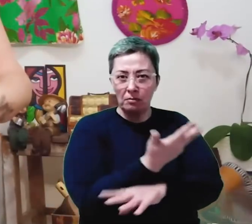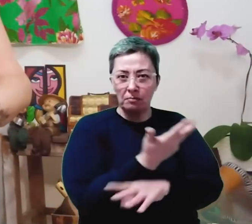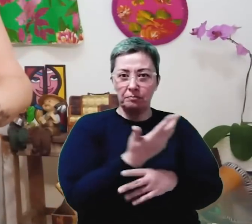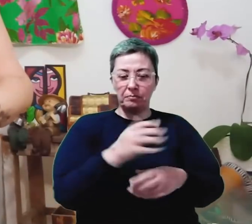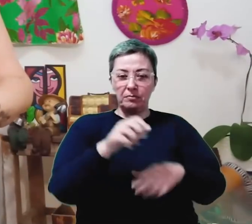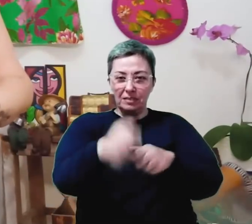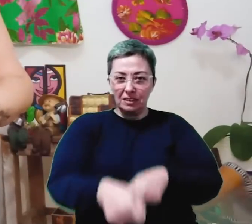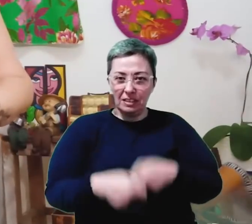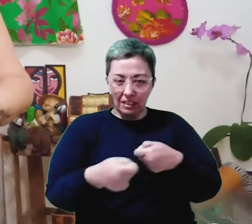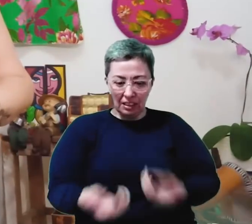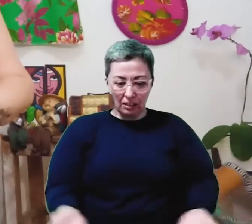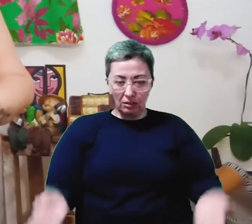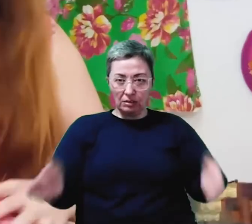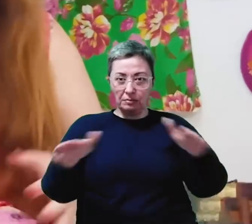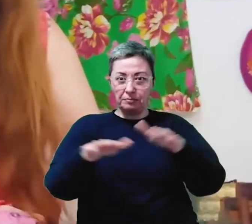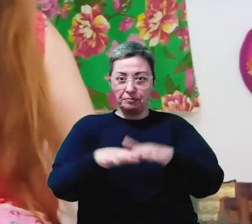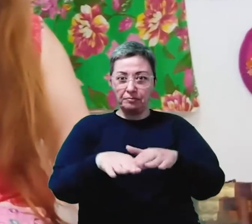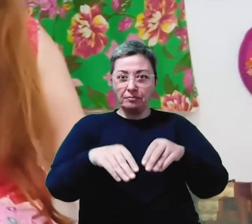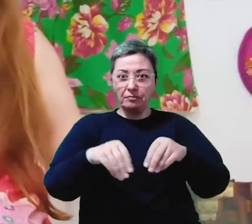a menina.